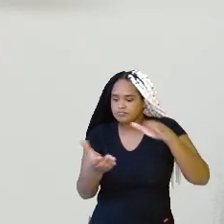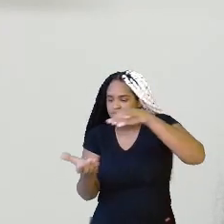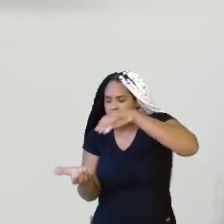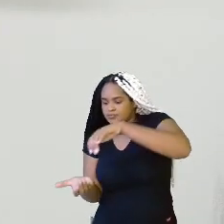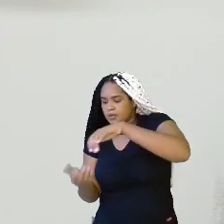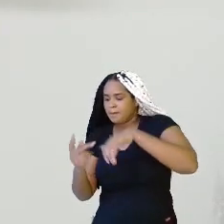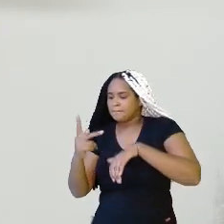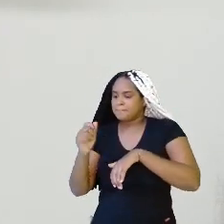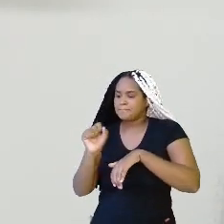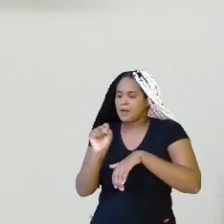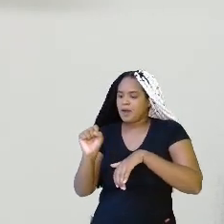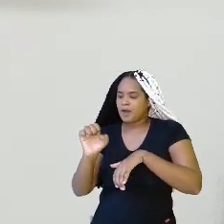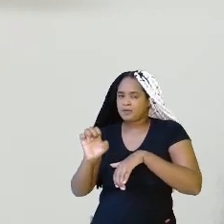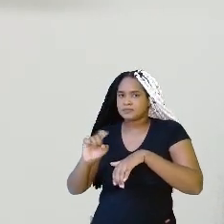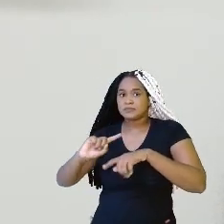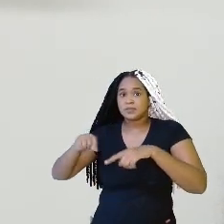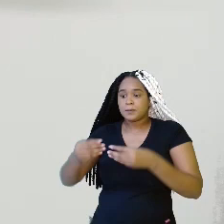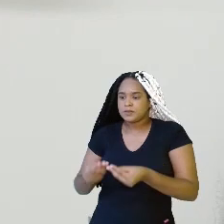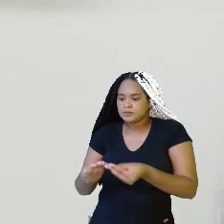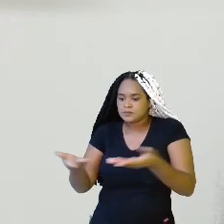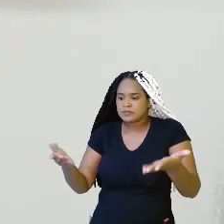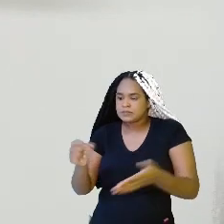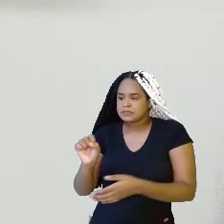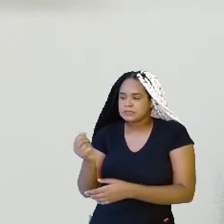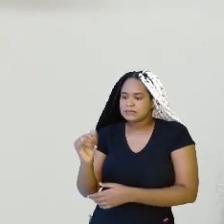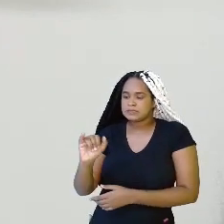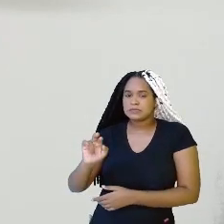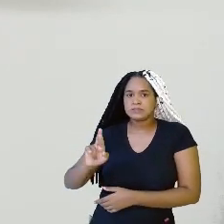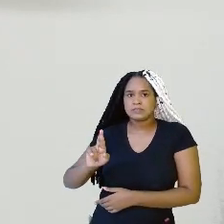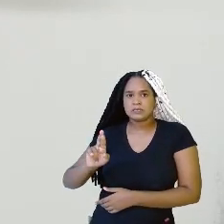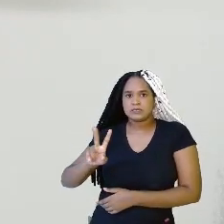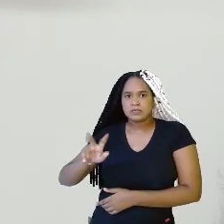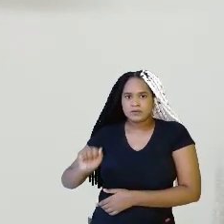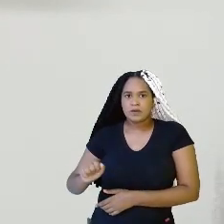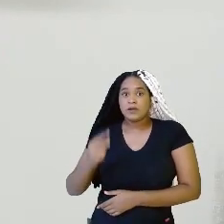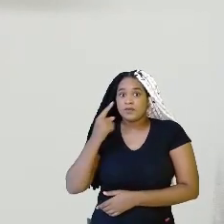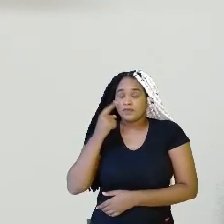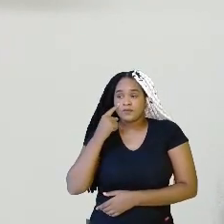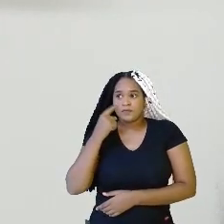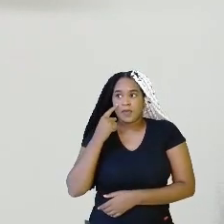estão mandando você fazer algo naquele exato momento.